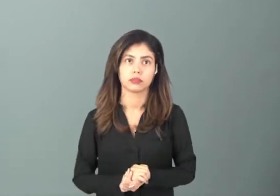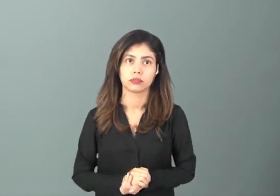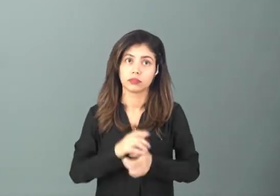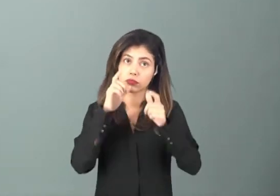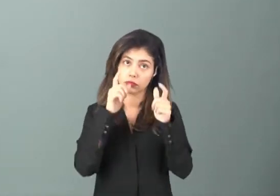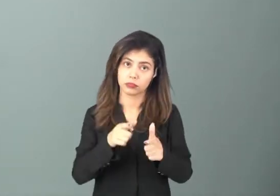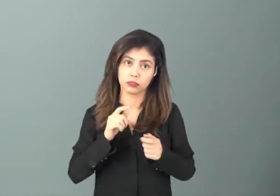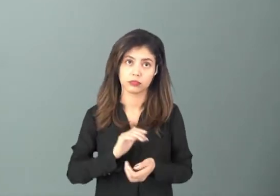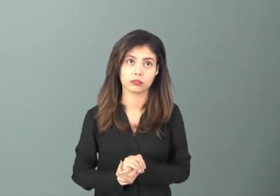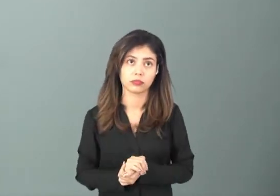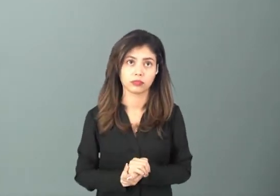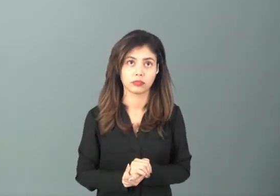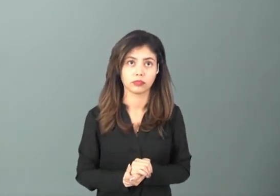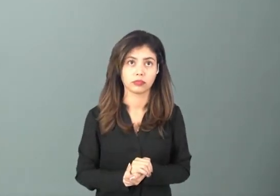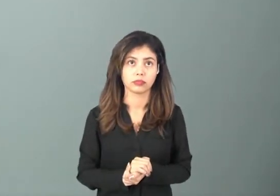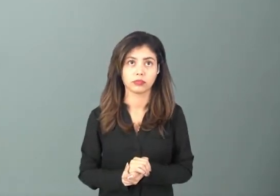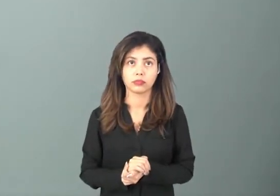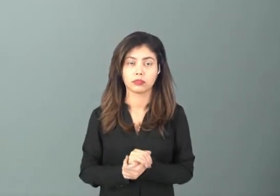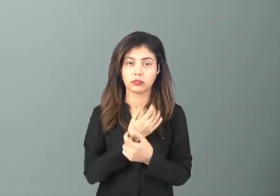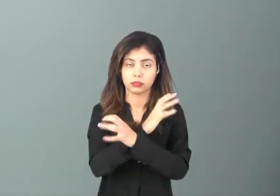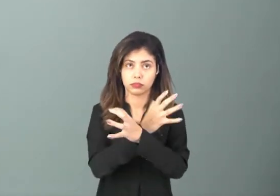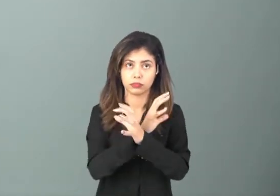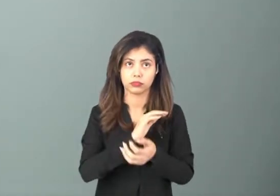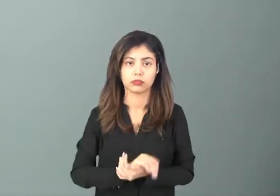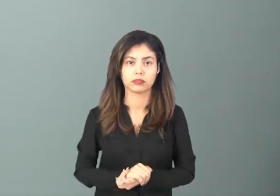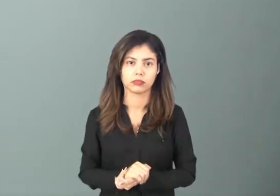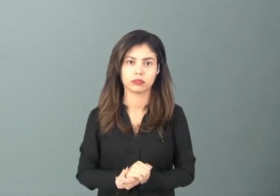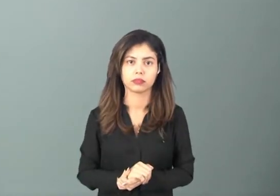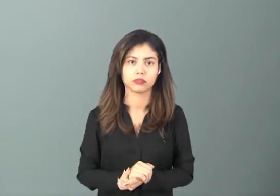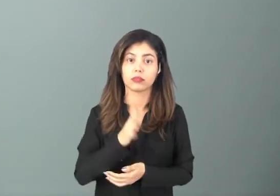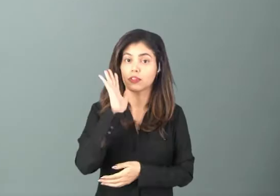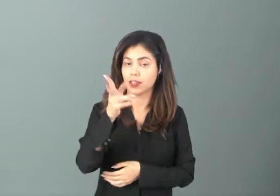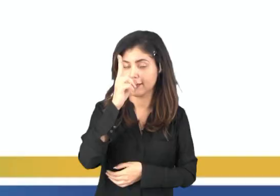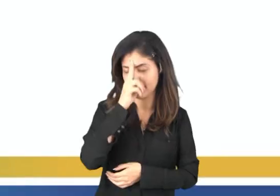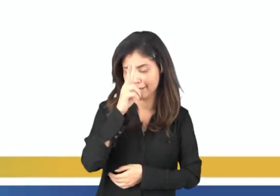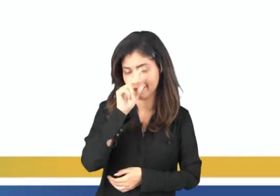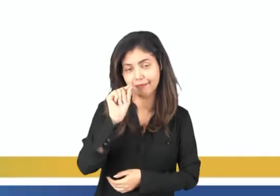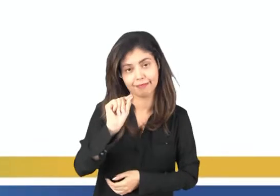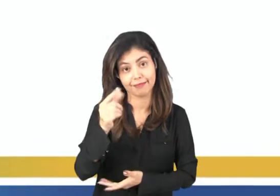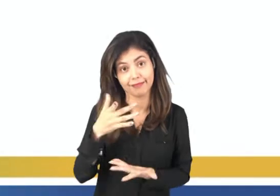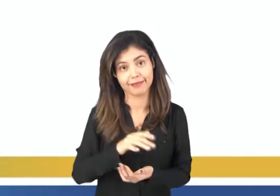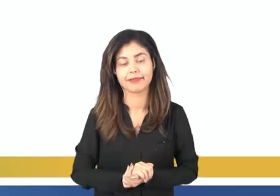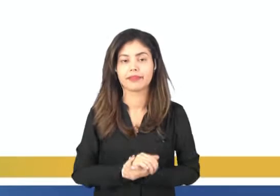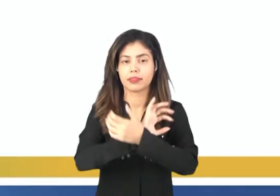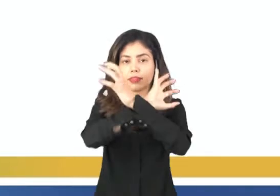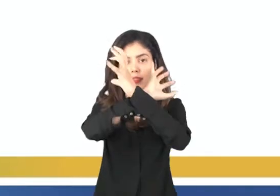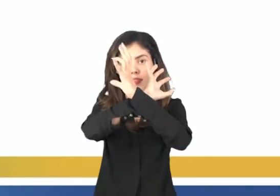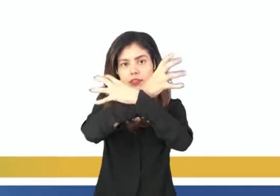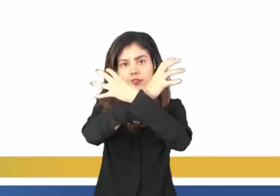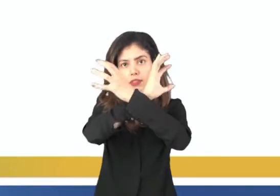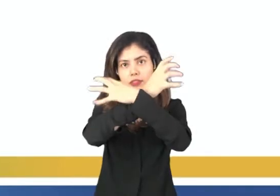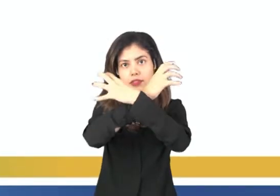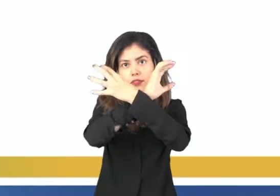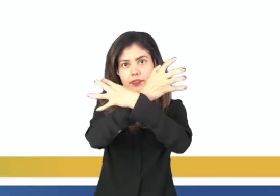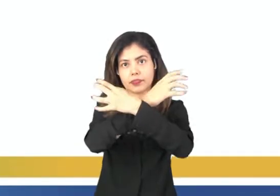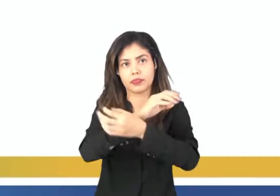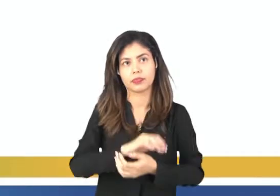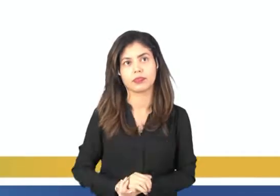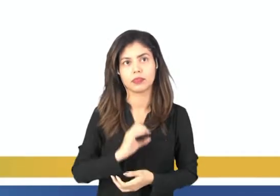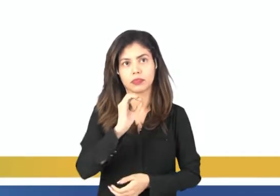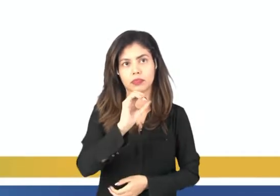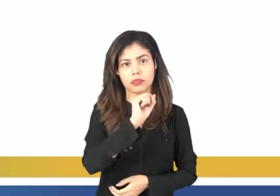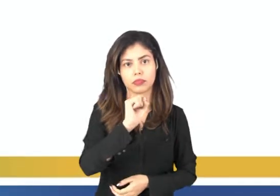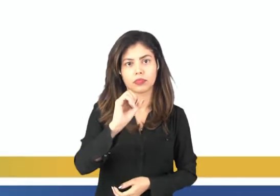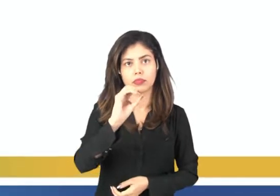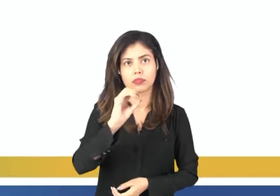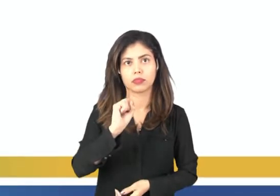a localização tecido muscular estriado esquelético jadad lembrar de esqueleto né então ele tá localizada onde nos nossos